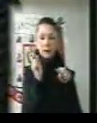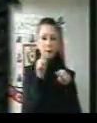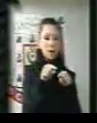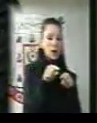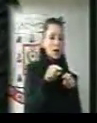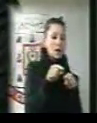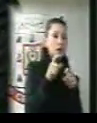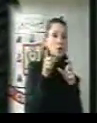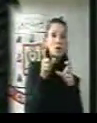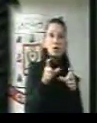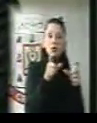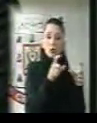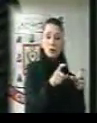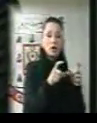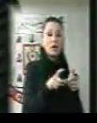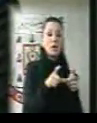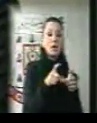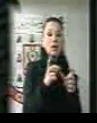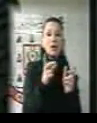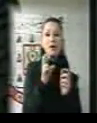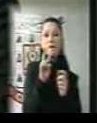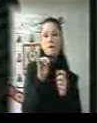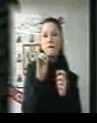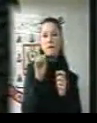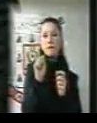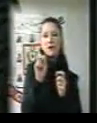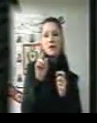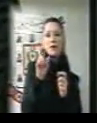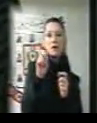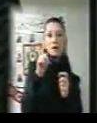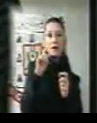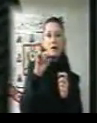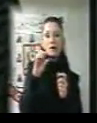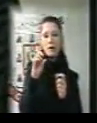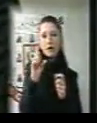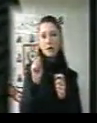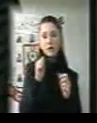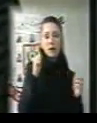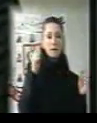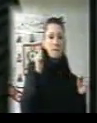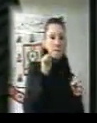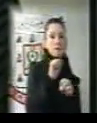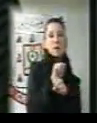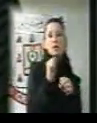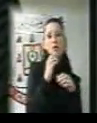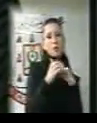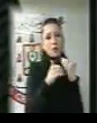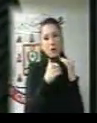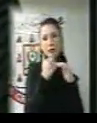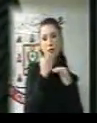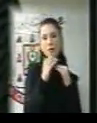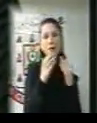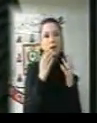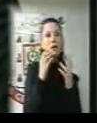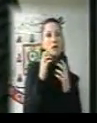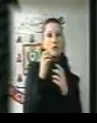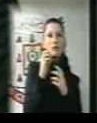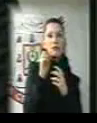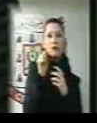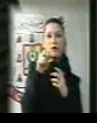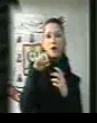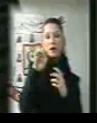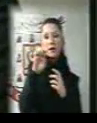alguns pontos, a questão da Via Rápida, que parou a obra, a questão do anel de contorno viário, que está muito lento